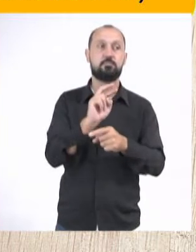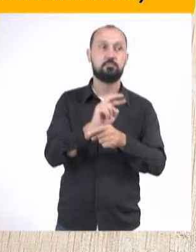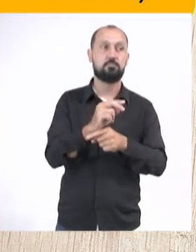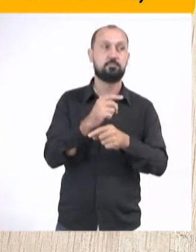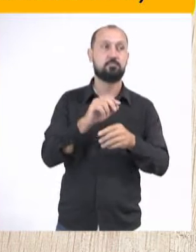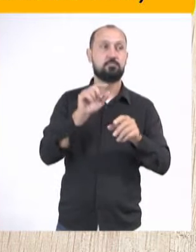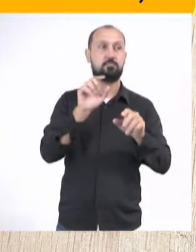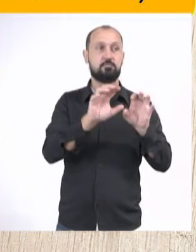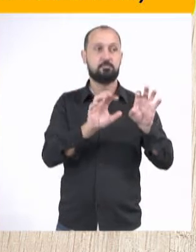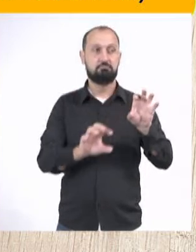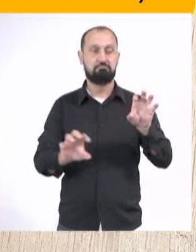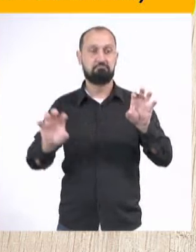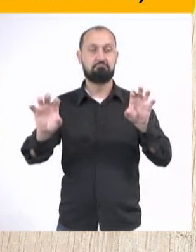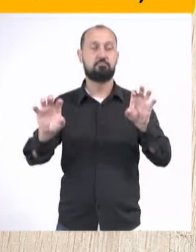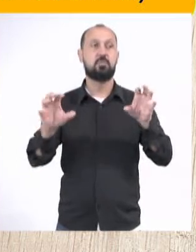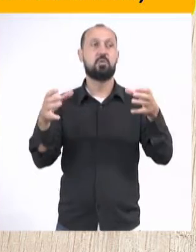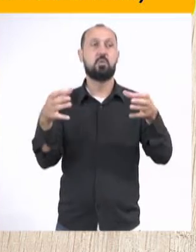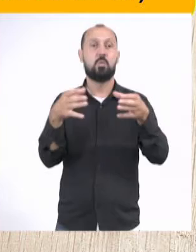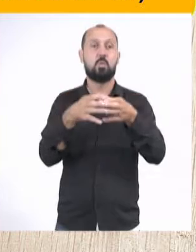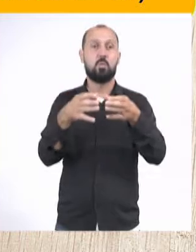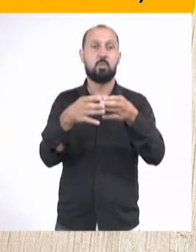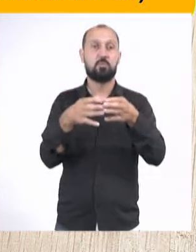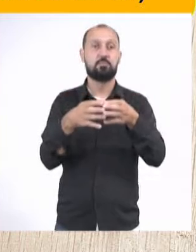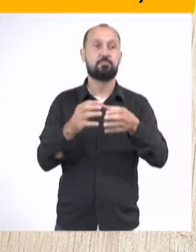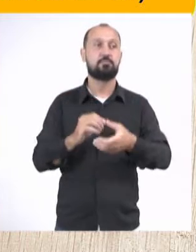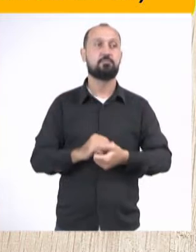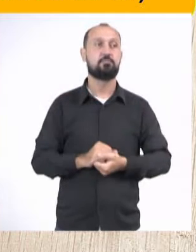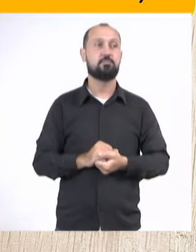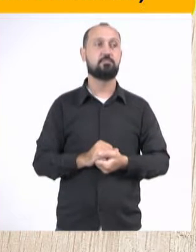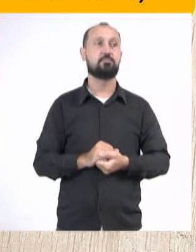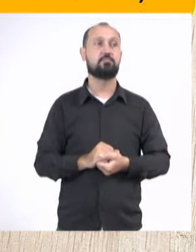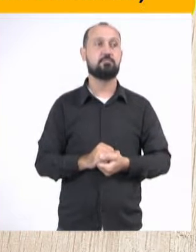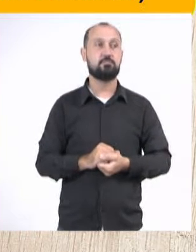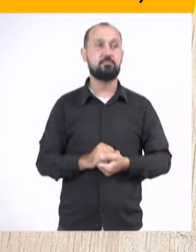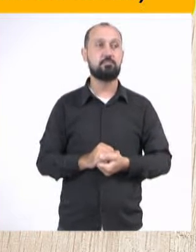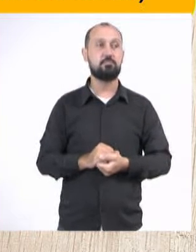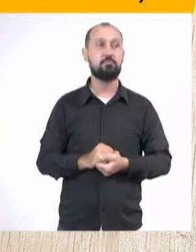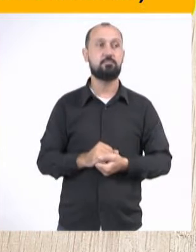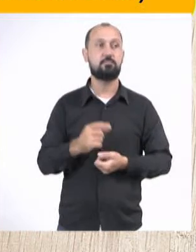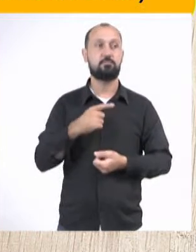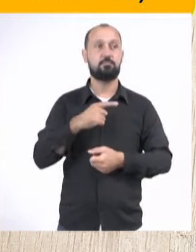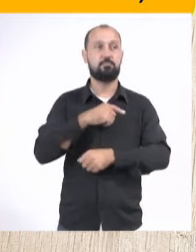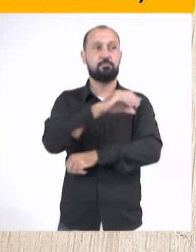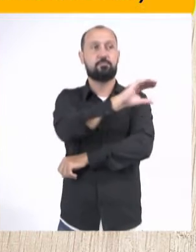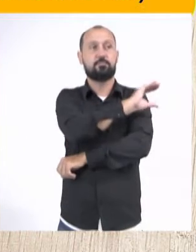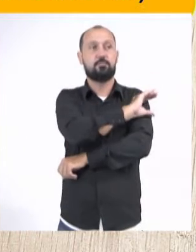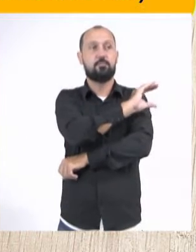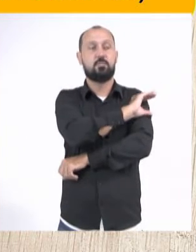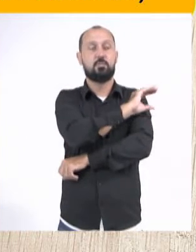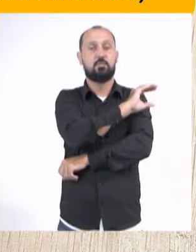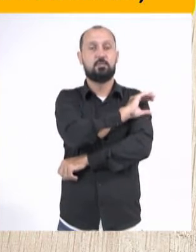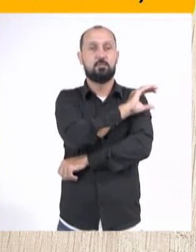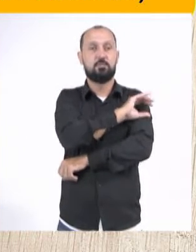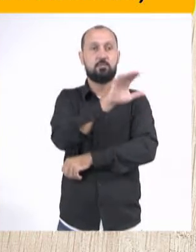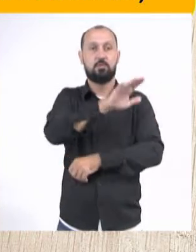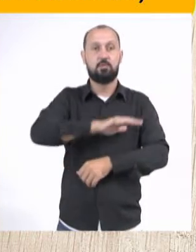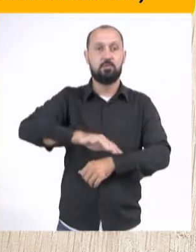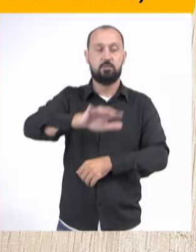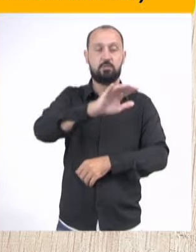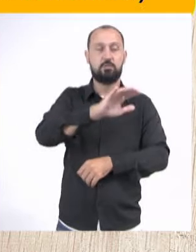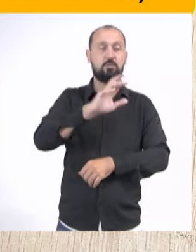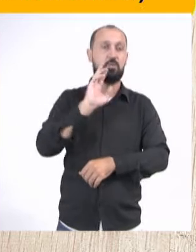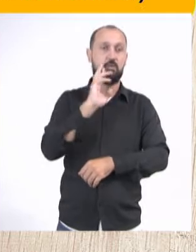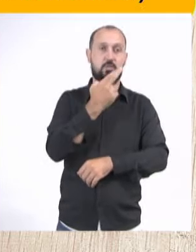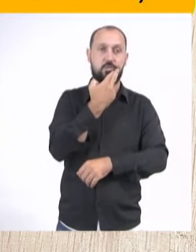Leite, mas aí falando sobre a equipe técnica do programa, nós temos o coordenador, que é responsável pelo restaurante